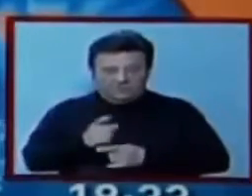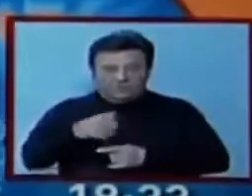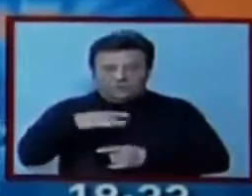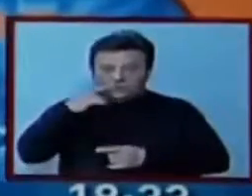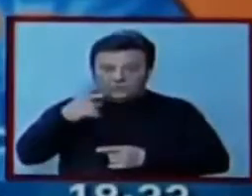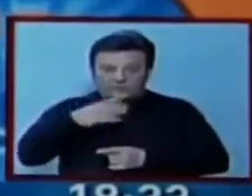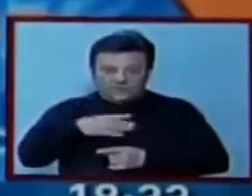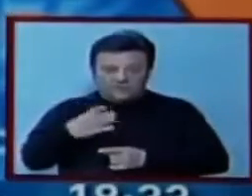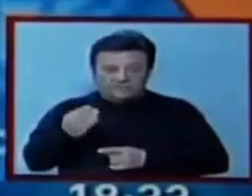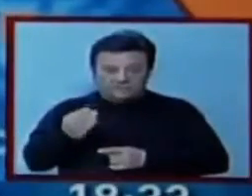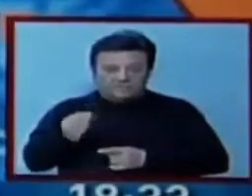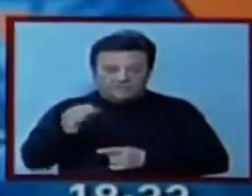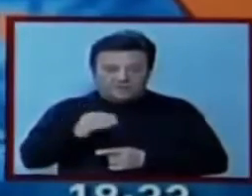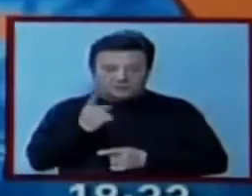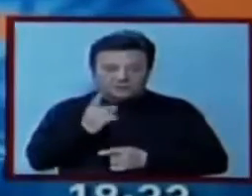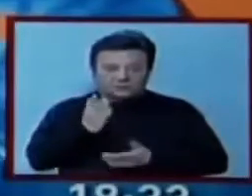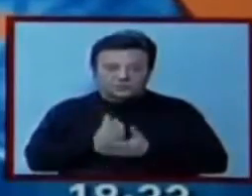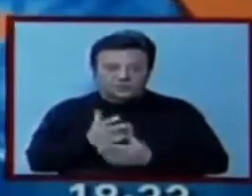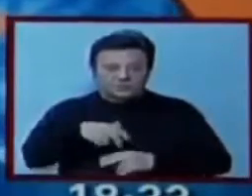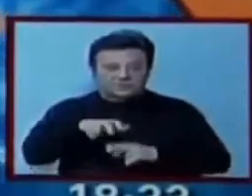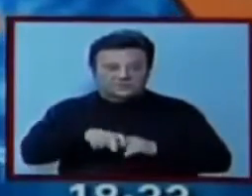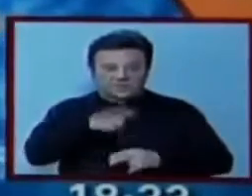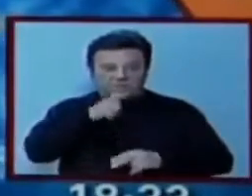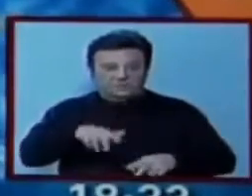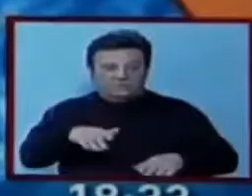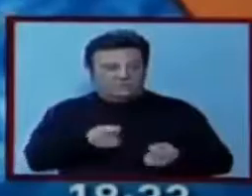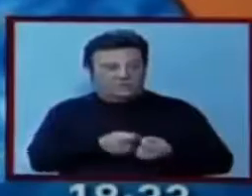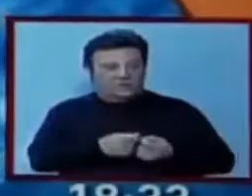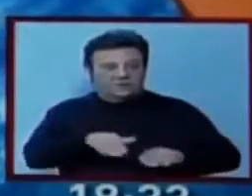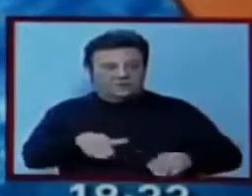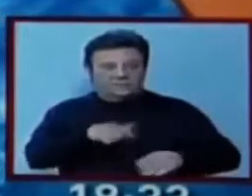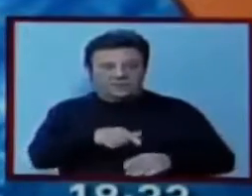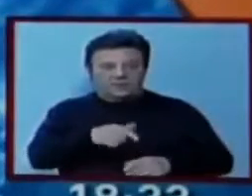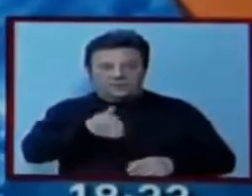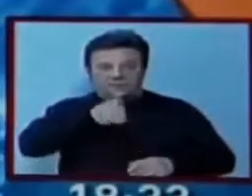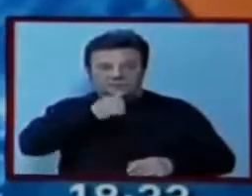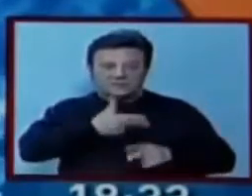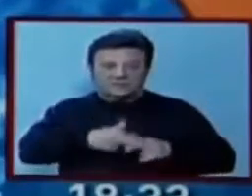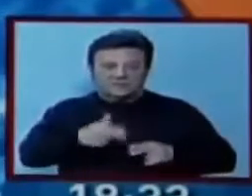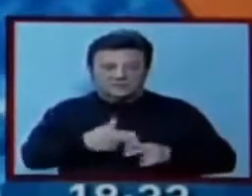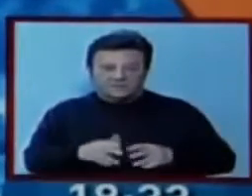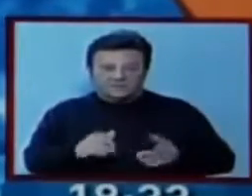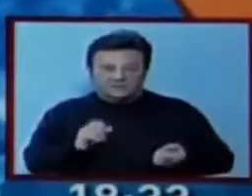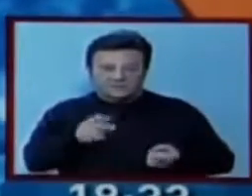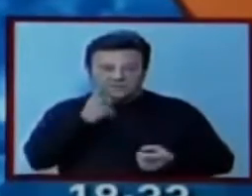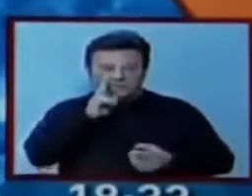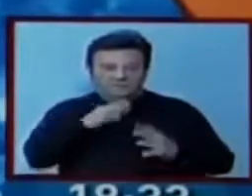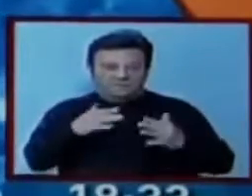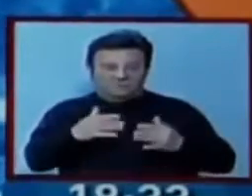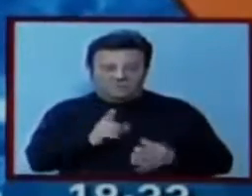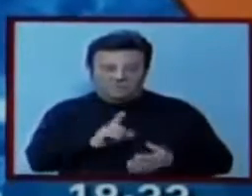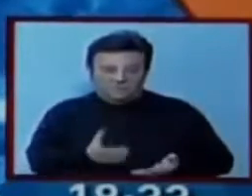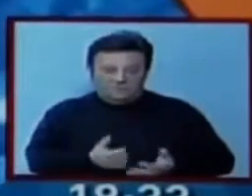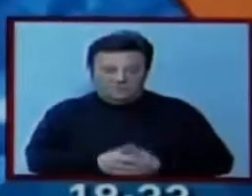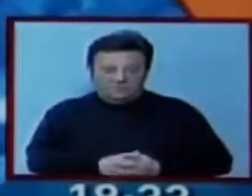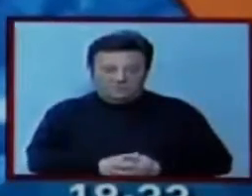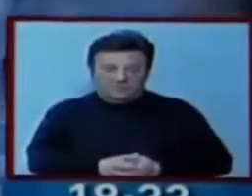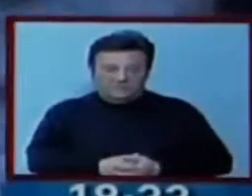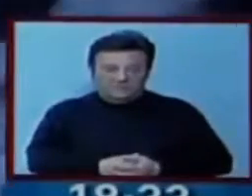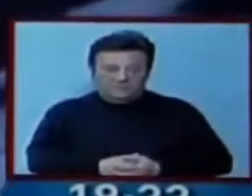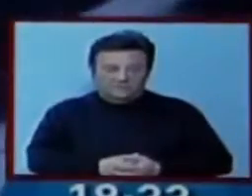querem muito mais do que sentar-se numa esplanada junto à praia a beber cerveja e a ver futebol.